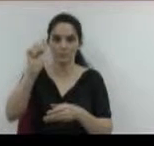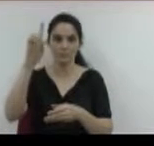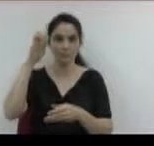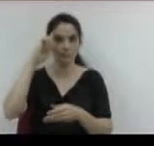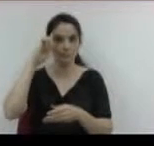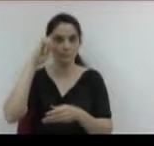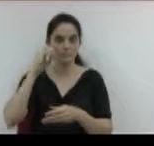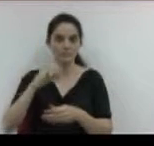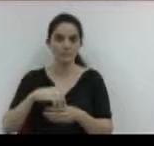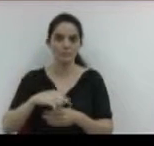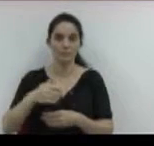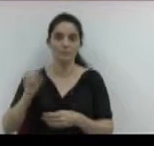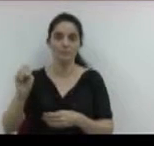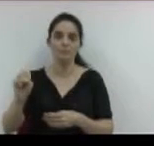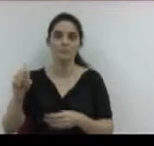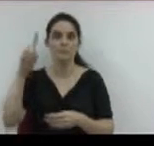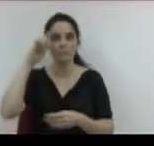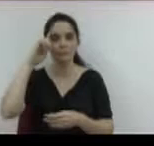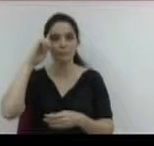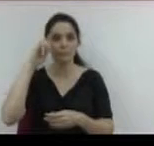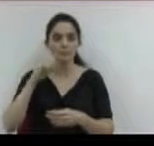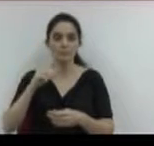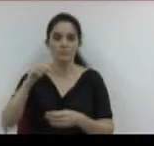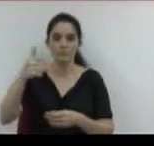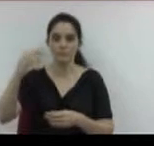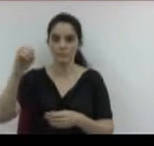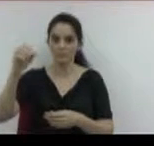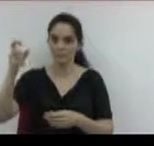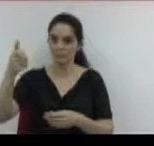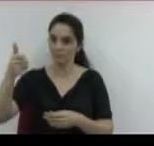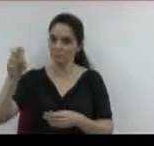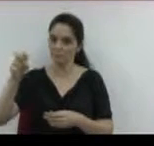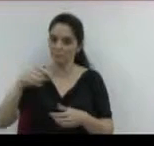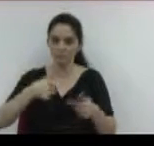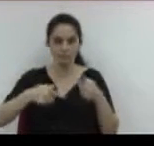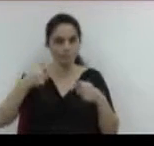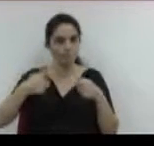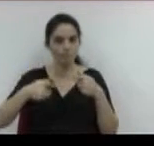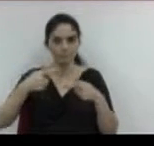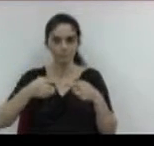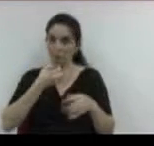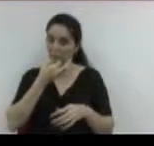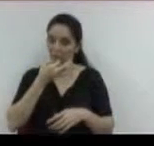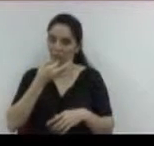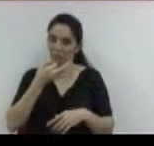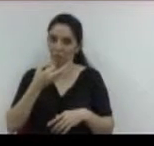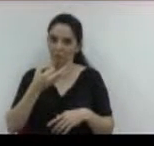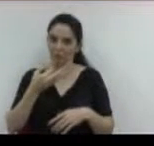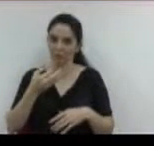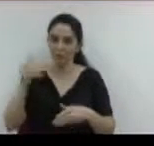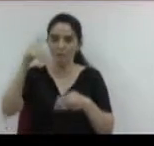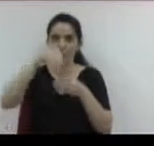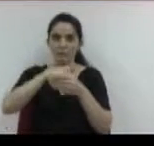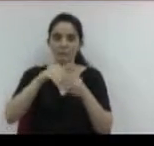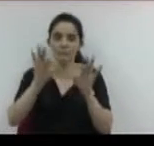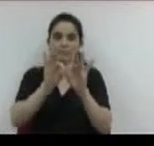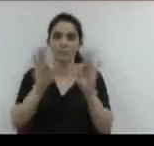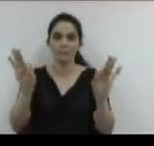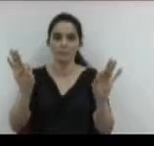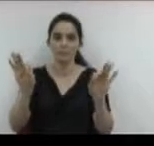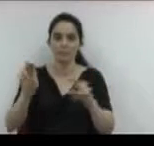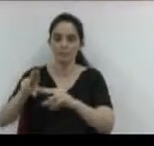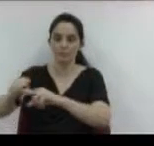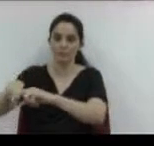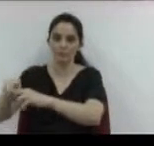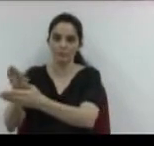31/8/2015. Está em discussão a votação. Não havendo quem queira discutir, vai a votação, e a votação é simbólica. Os